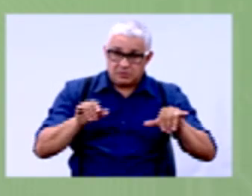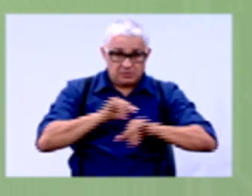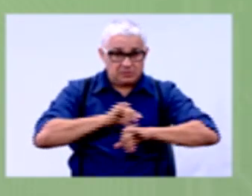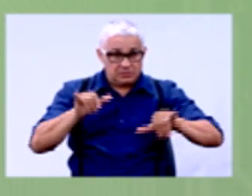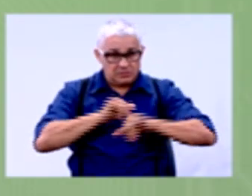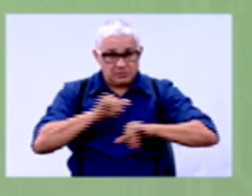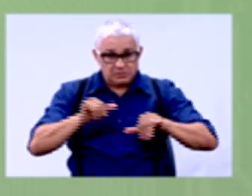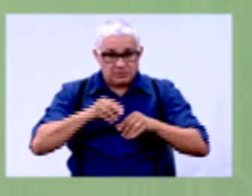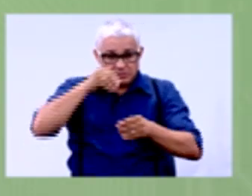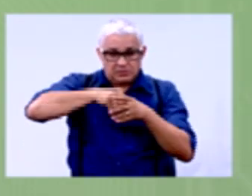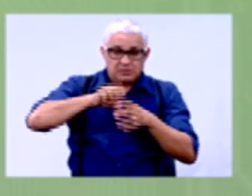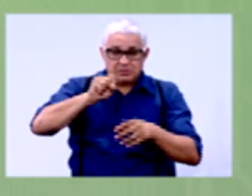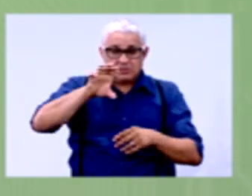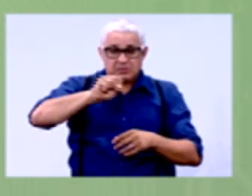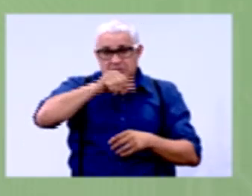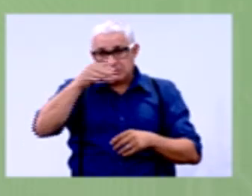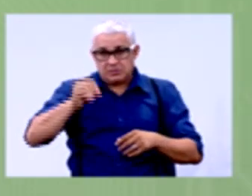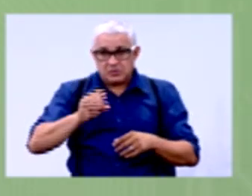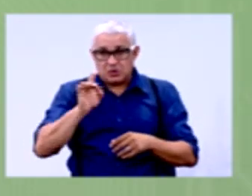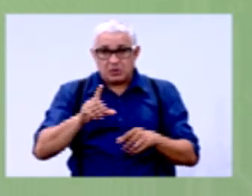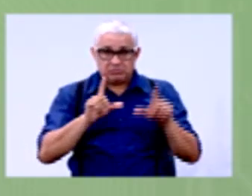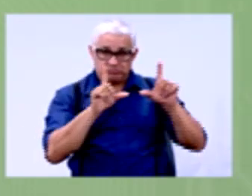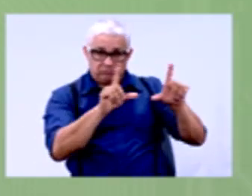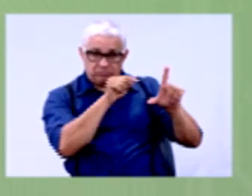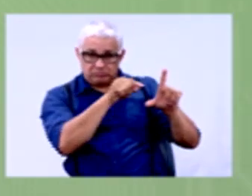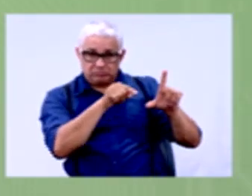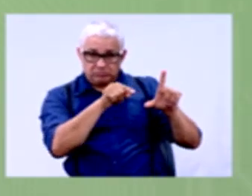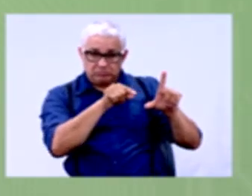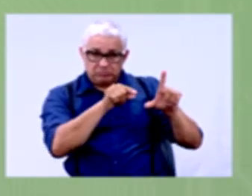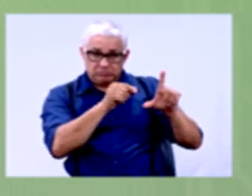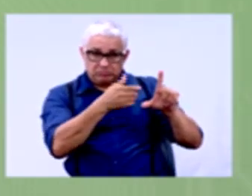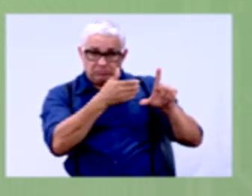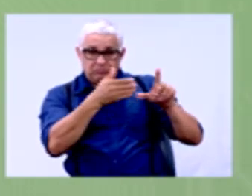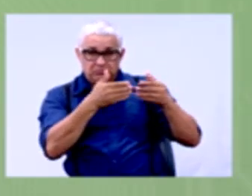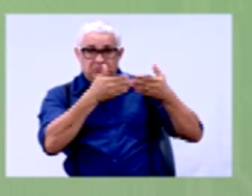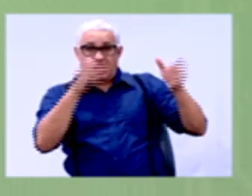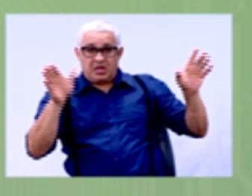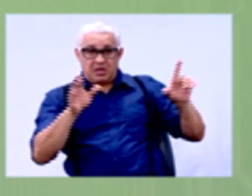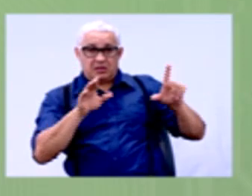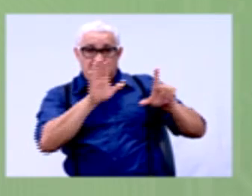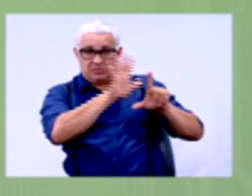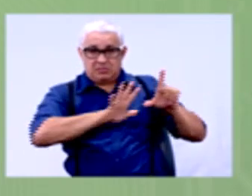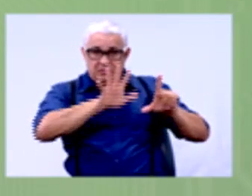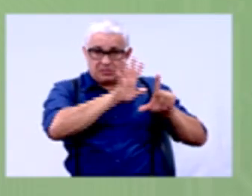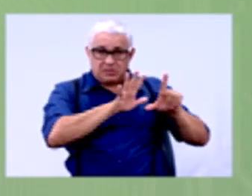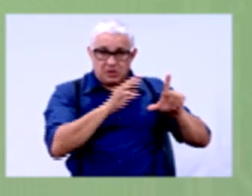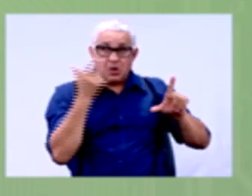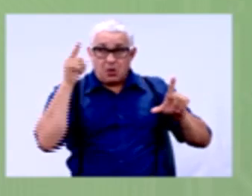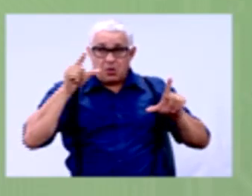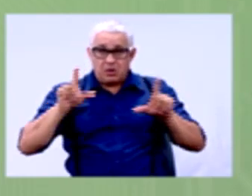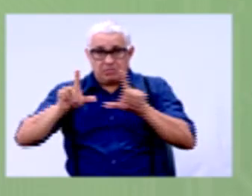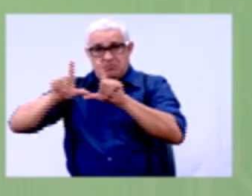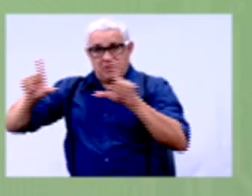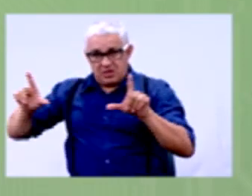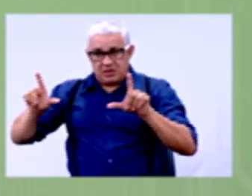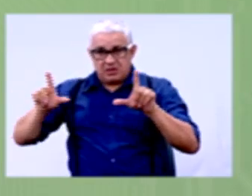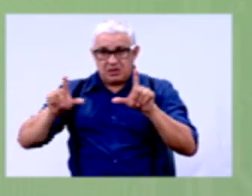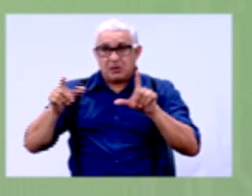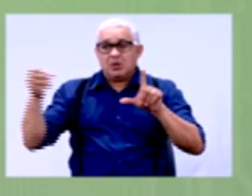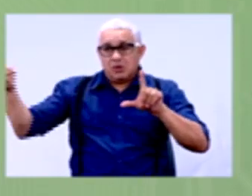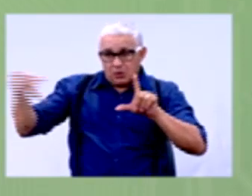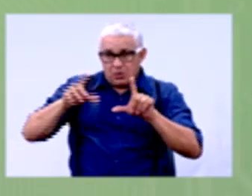informações da sessão somente naquela janela do navegador aberto. Caso outra janela seja aberta, será criada uma nova